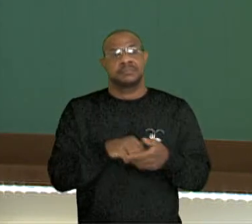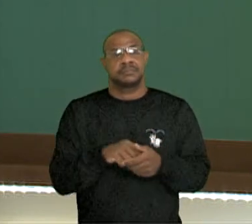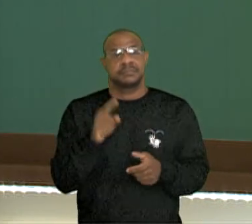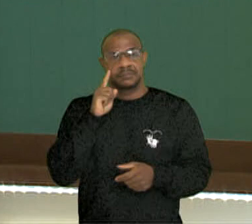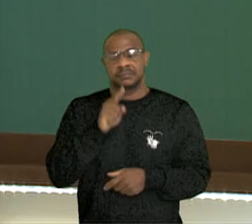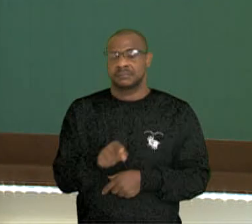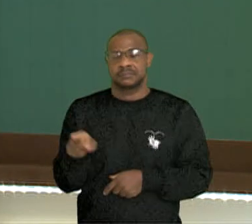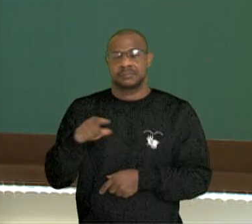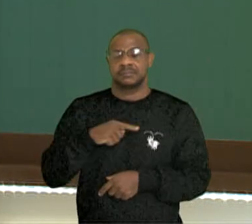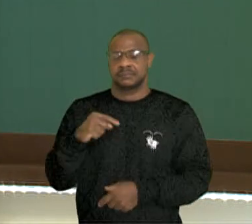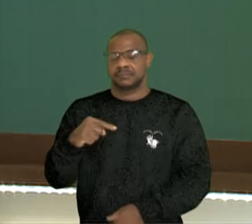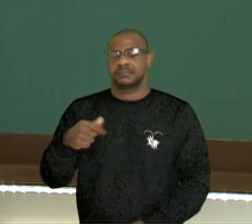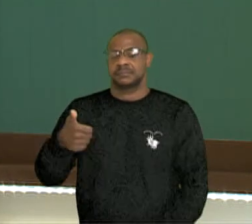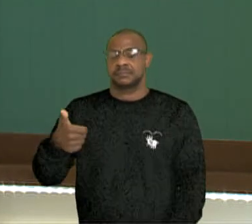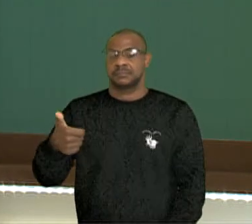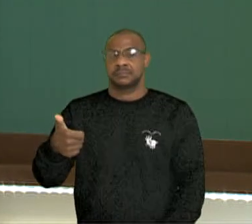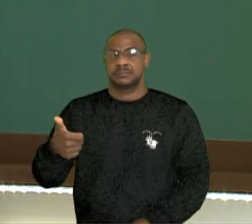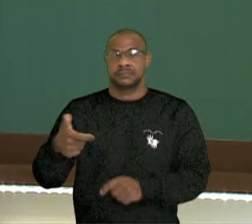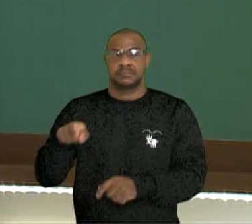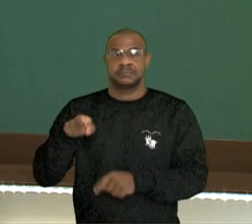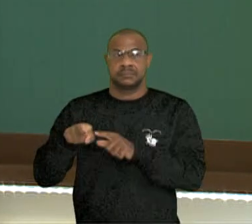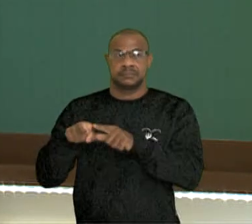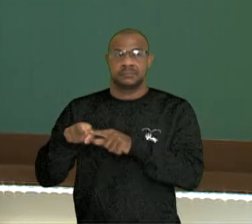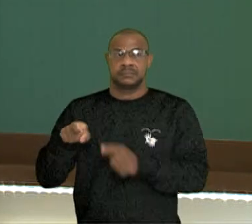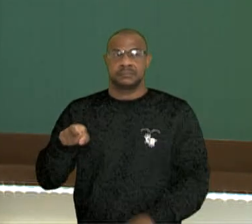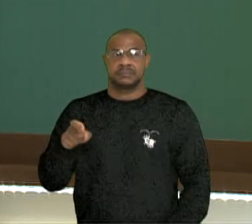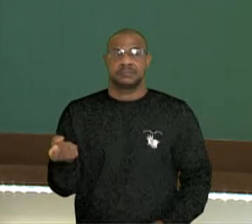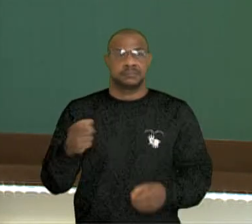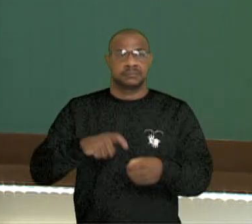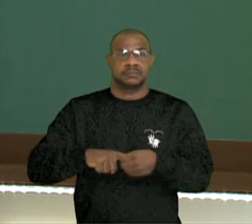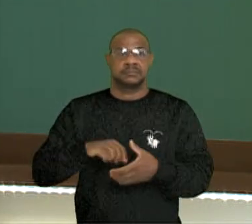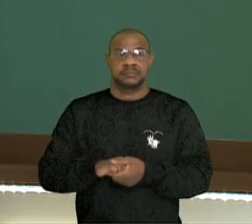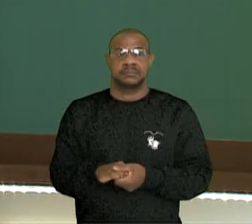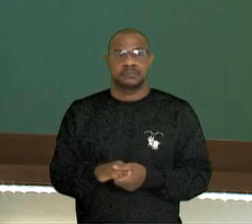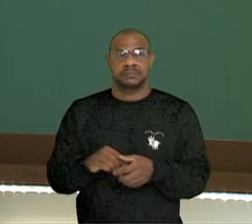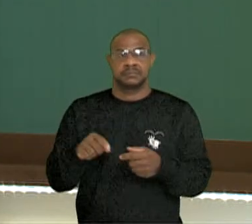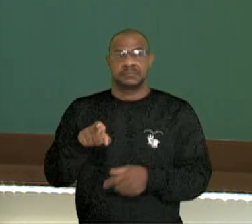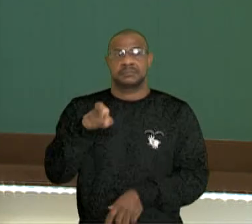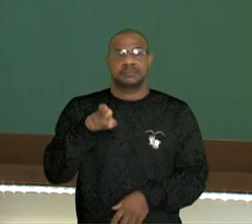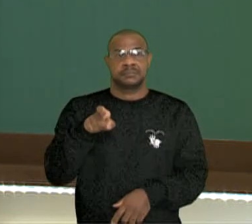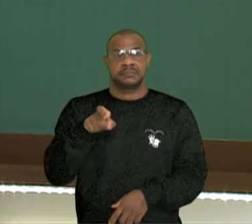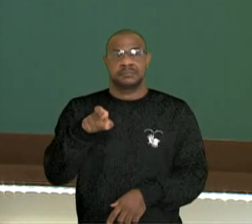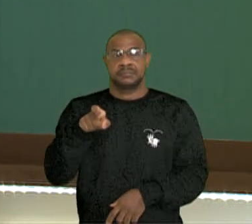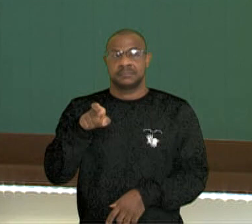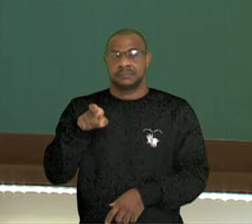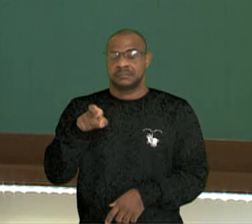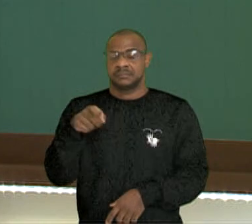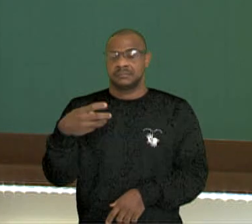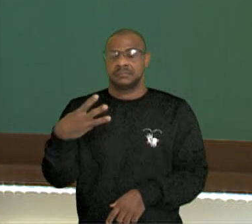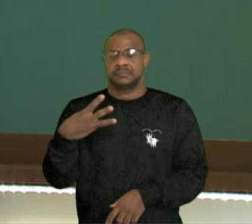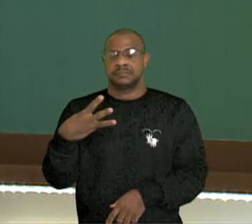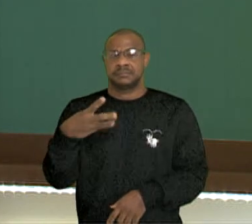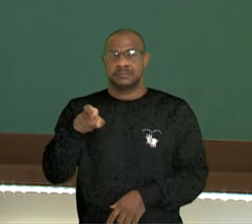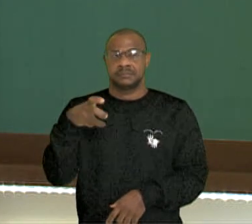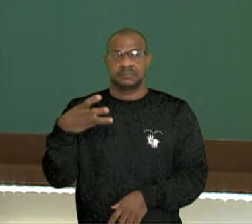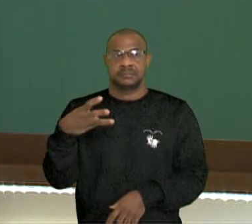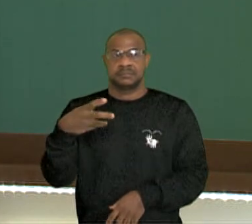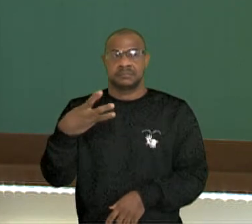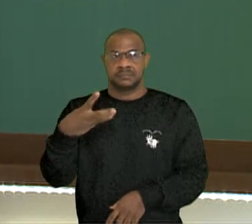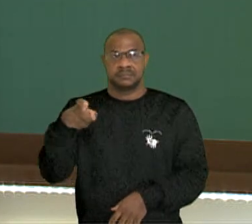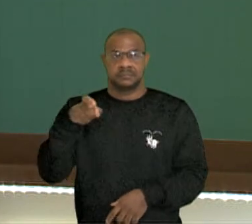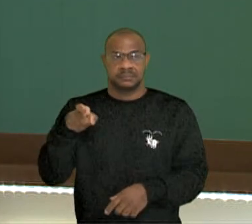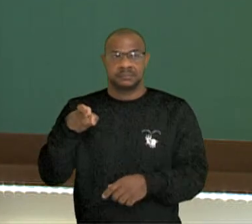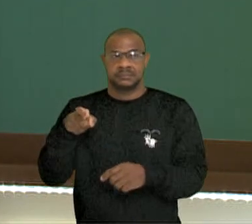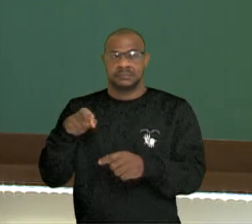meio eu tenho menos 12x. Então, olha aqui, vamos voltar um pouquinho, ó. 3x vezes 2, se eu multiplicar por 2 esses